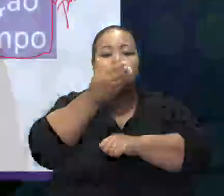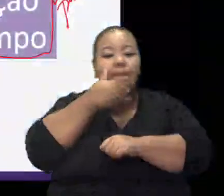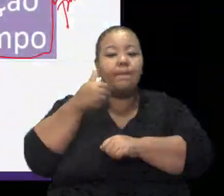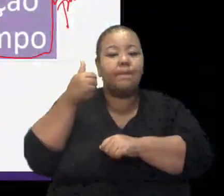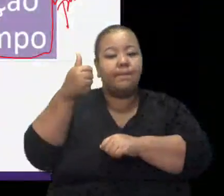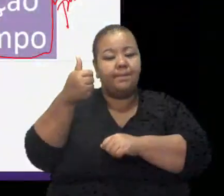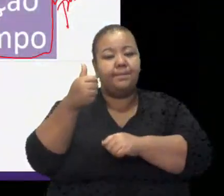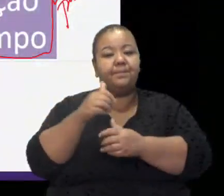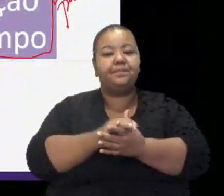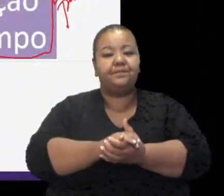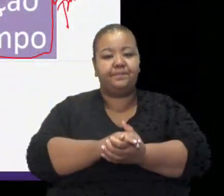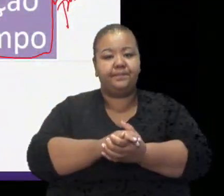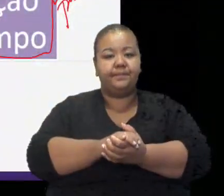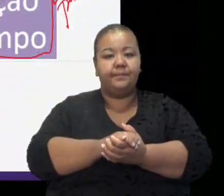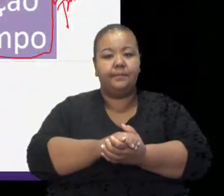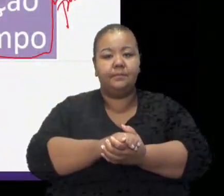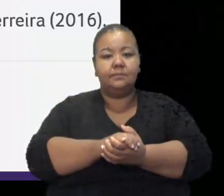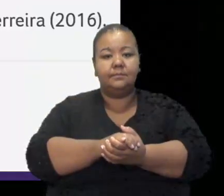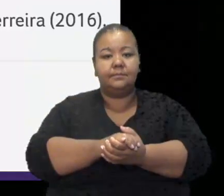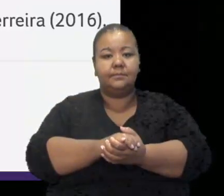eficiente.